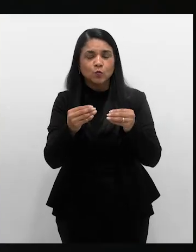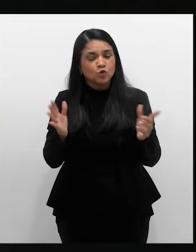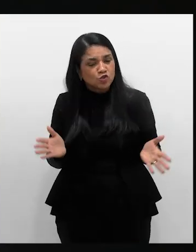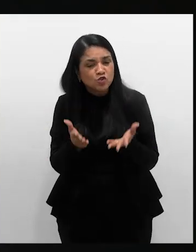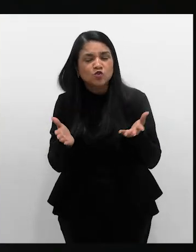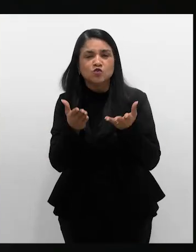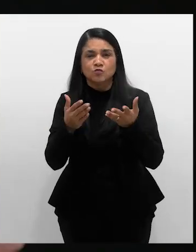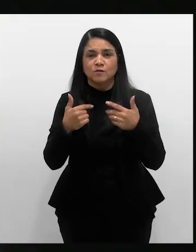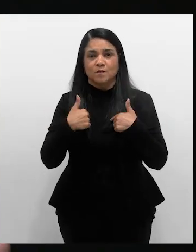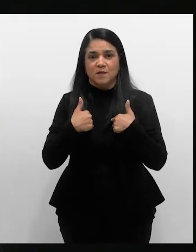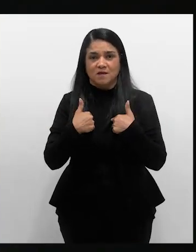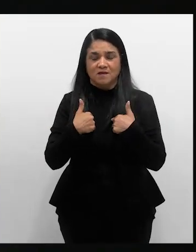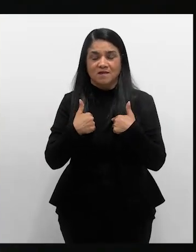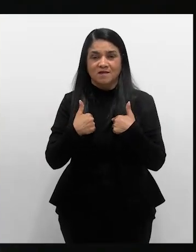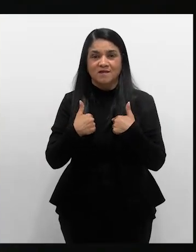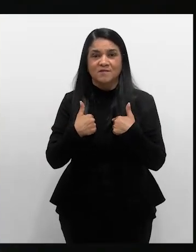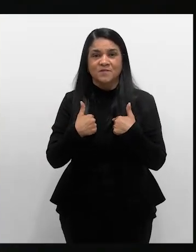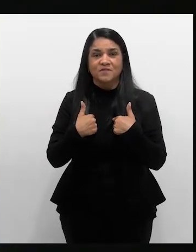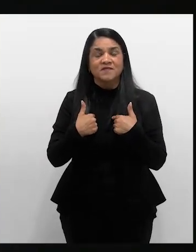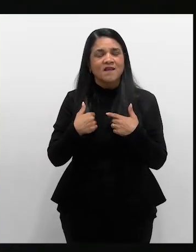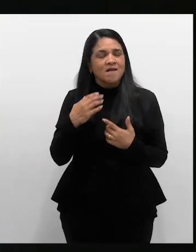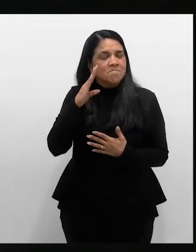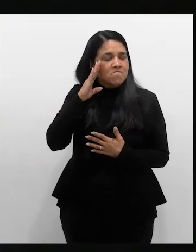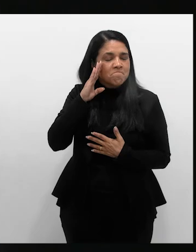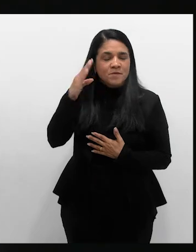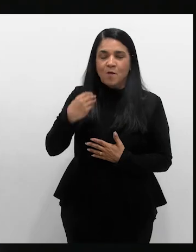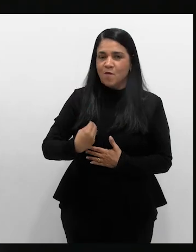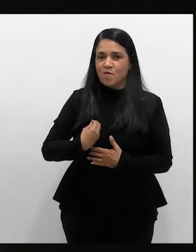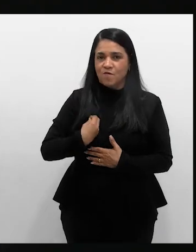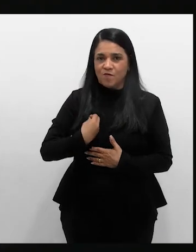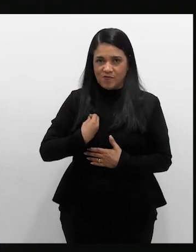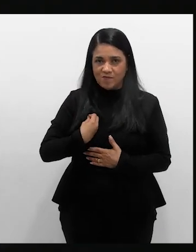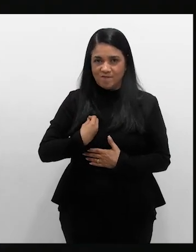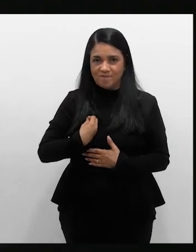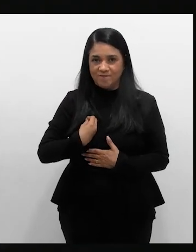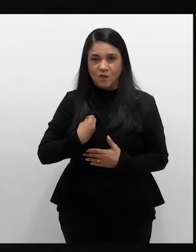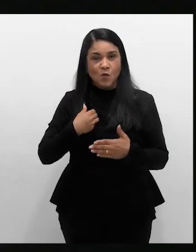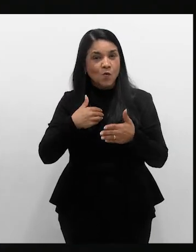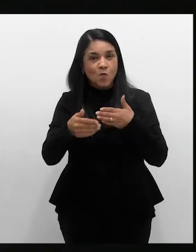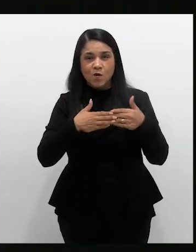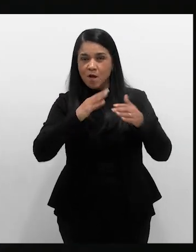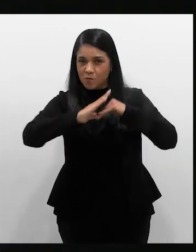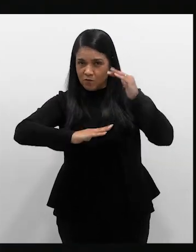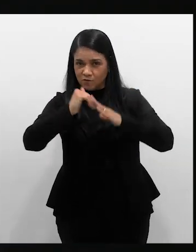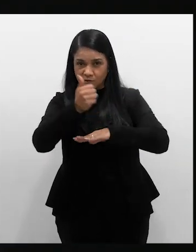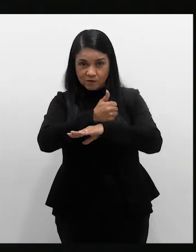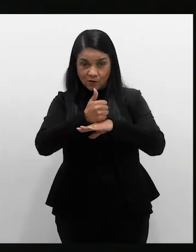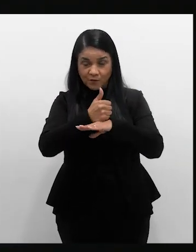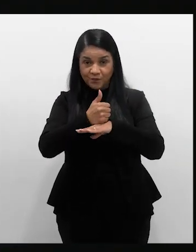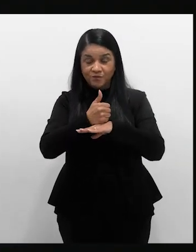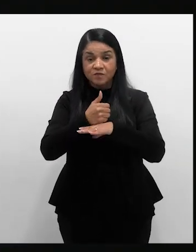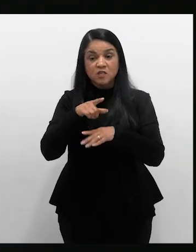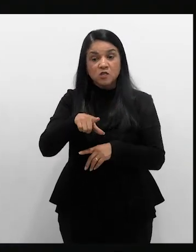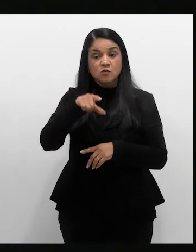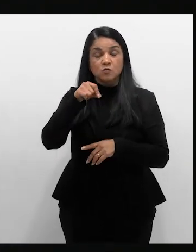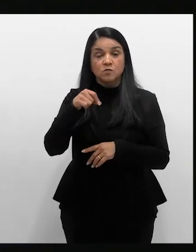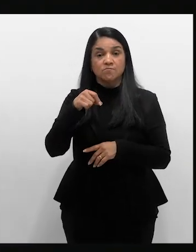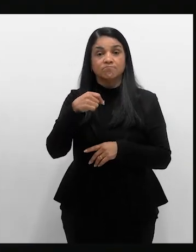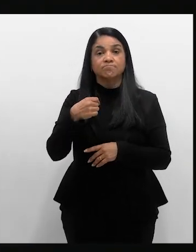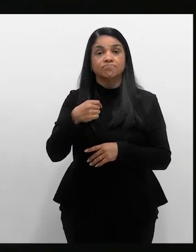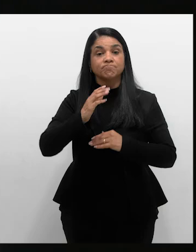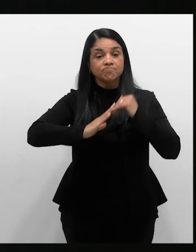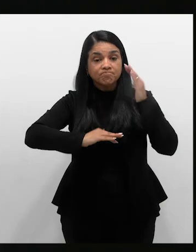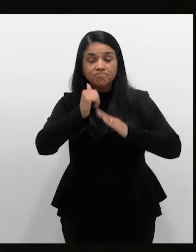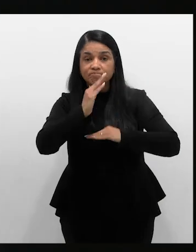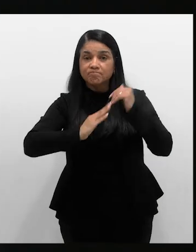vocês, muito, né? Vocês, isso é fundamental na vida de um ser humano, né? Seja ele de que profissão for. Mas se ele escolher a vida